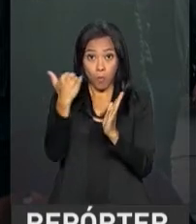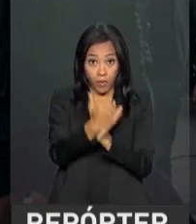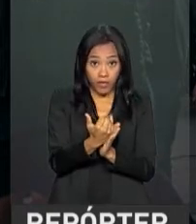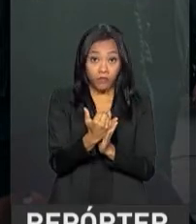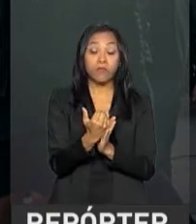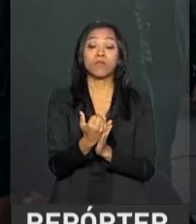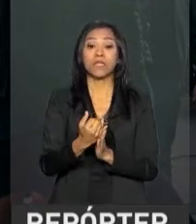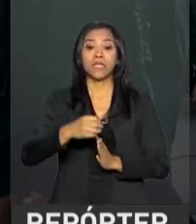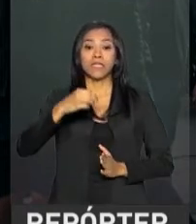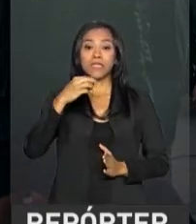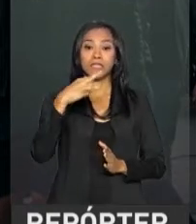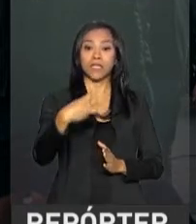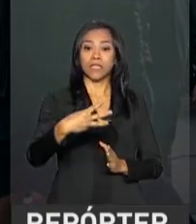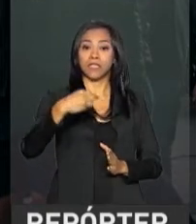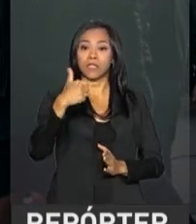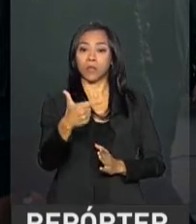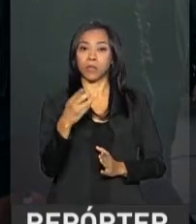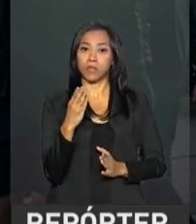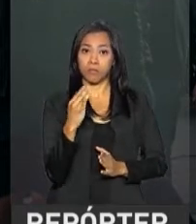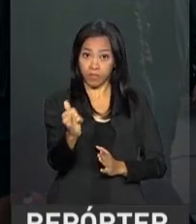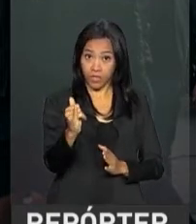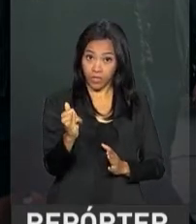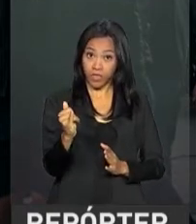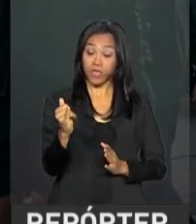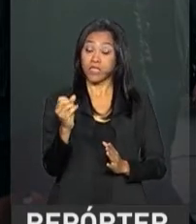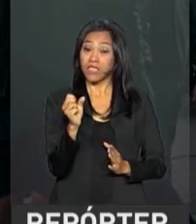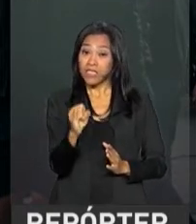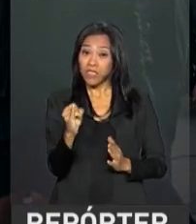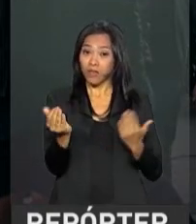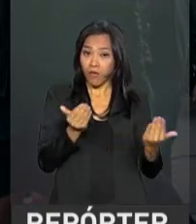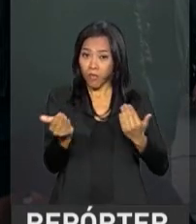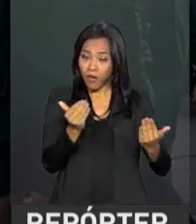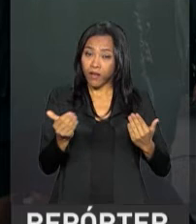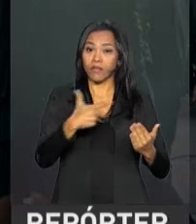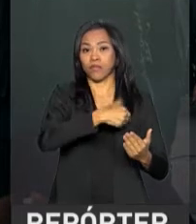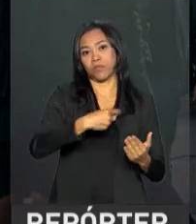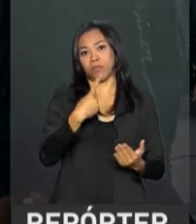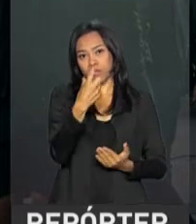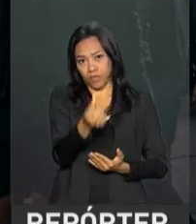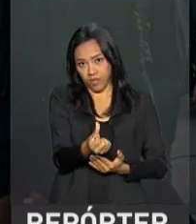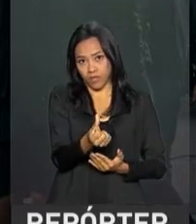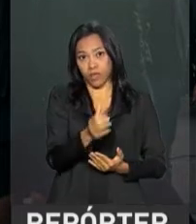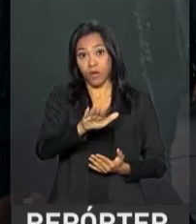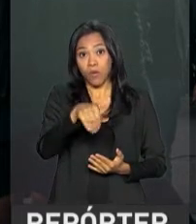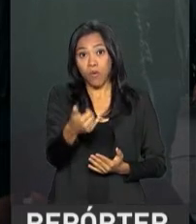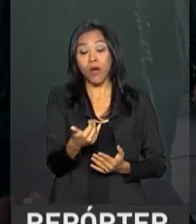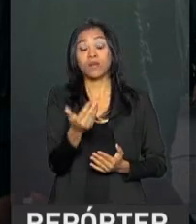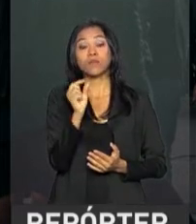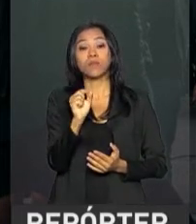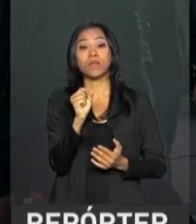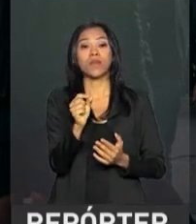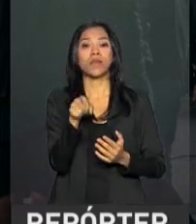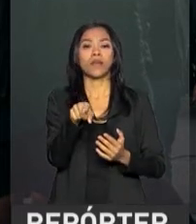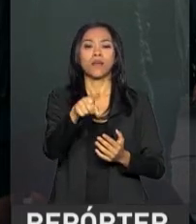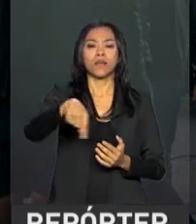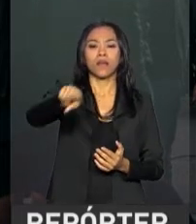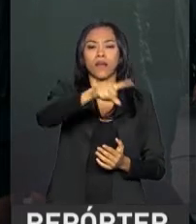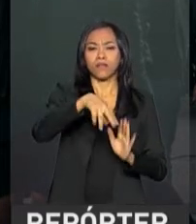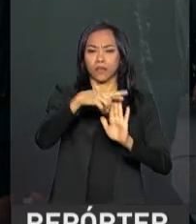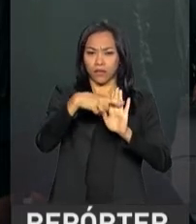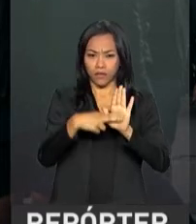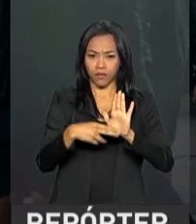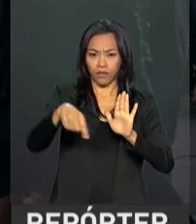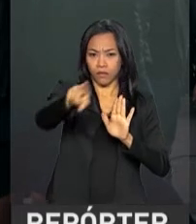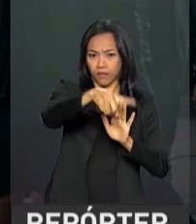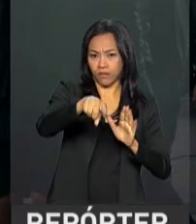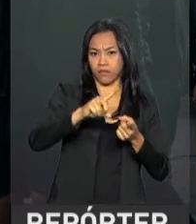32 bilhões de reais se comparado com 2006 quando acrescentado regime dos servidores federais e